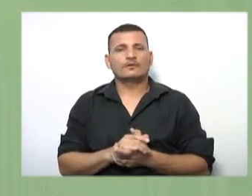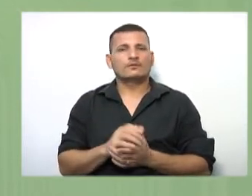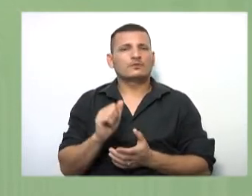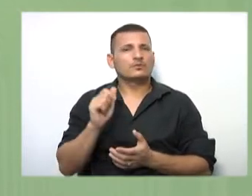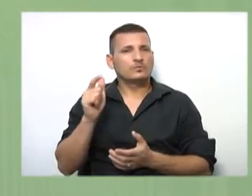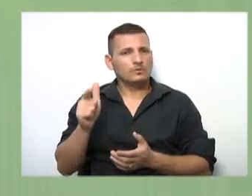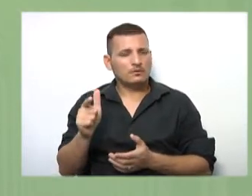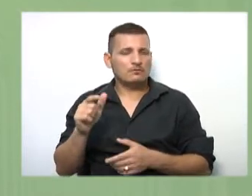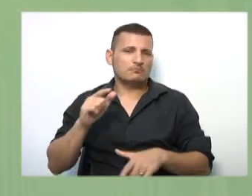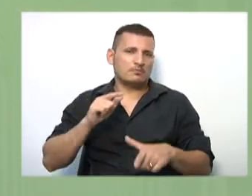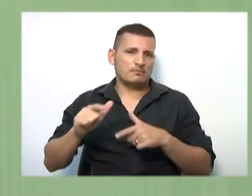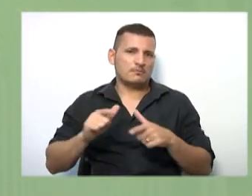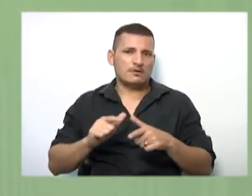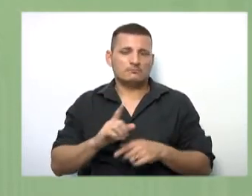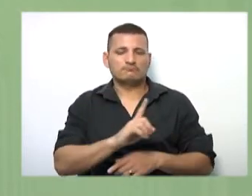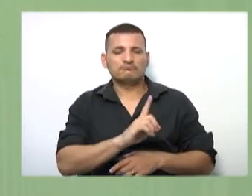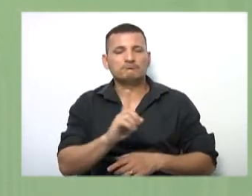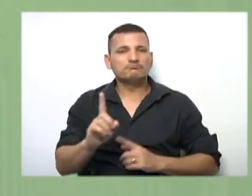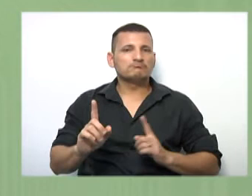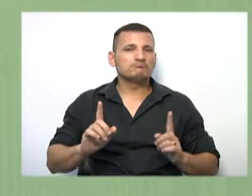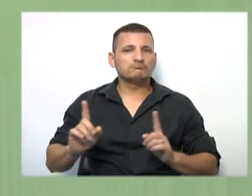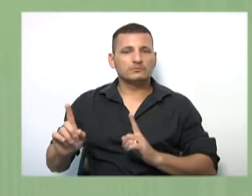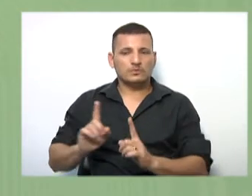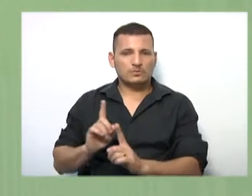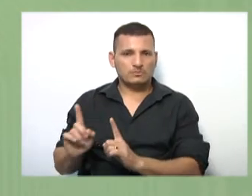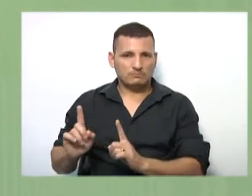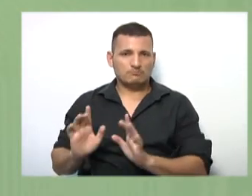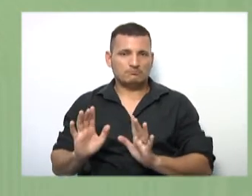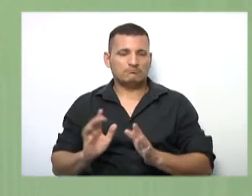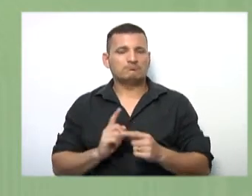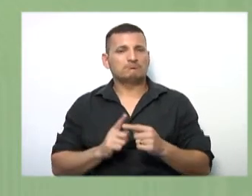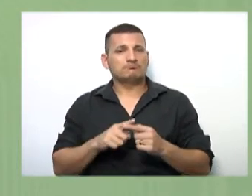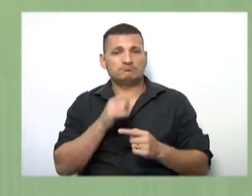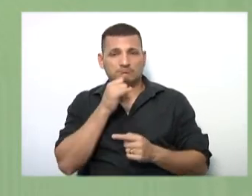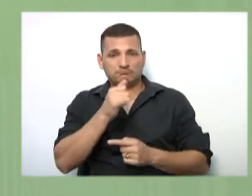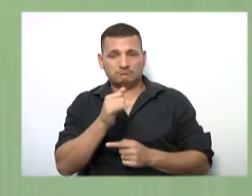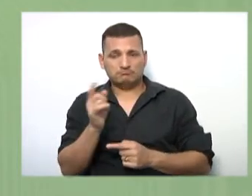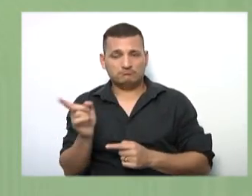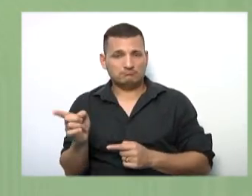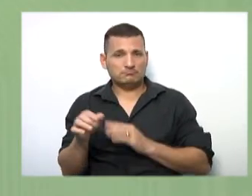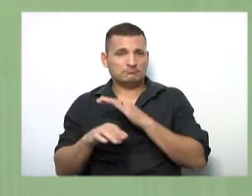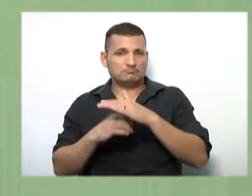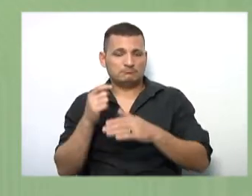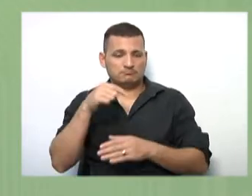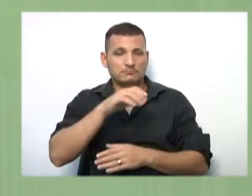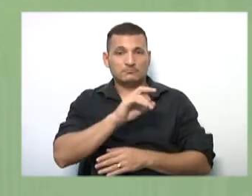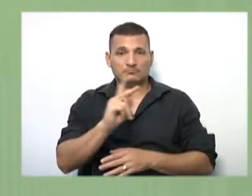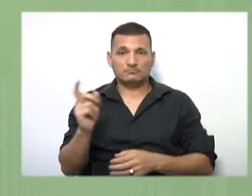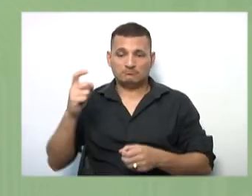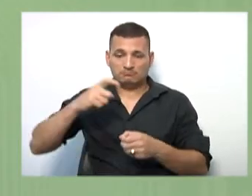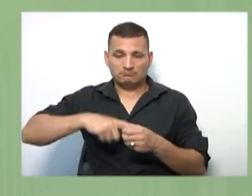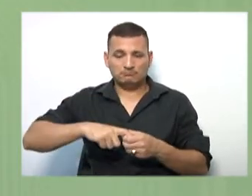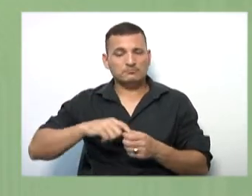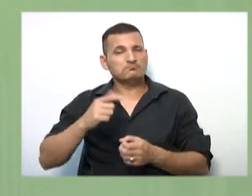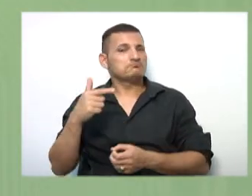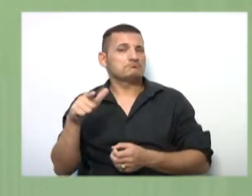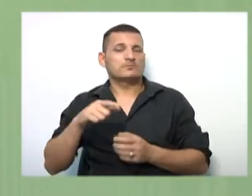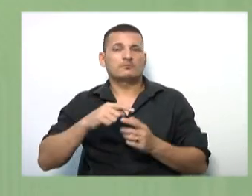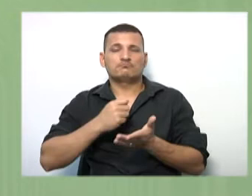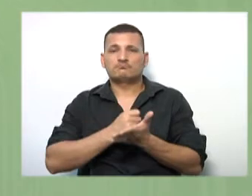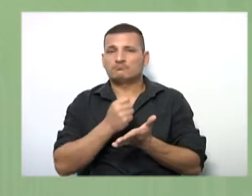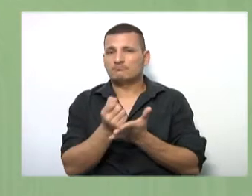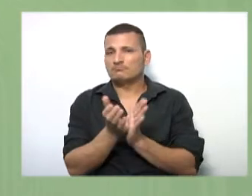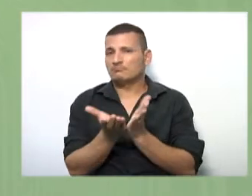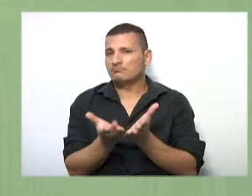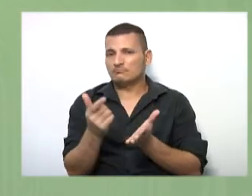serviços individuais, pois não haverá vínculo empregatício. Não havendo vínculo empregatício, não haverá pagamento dos